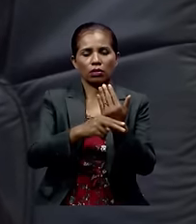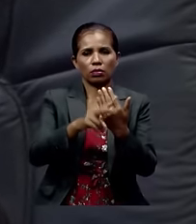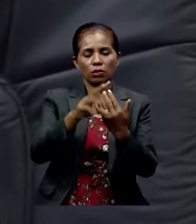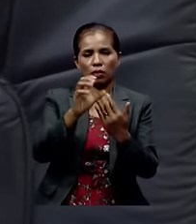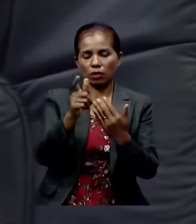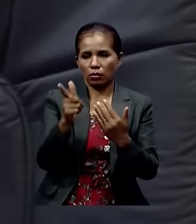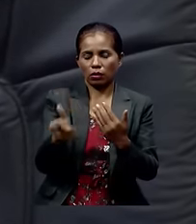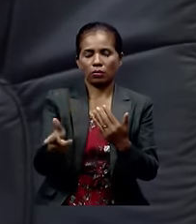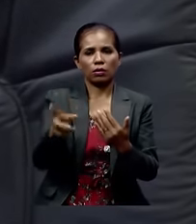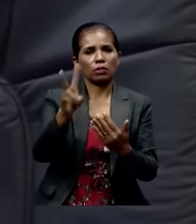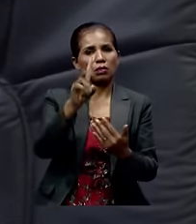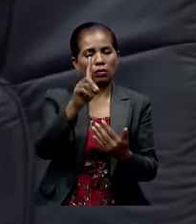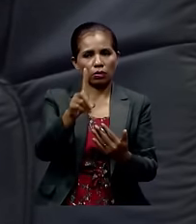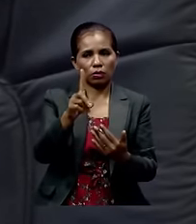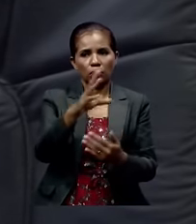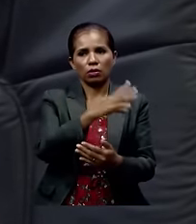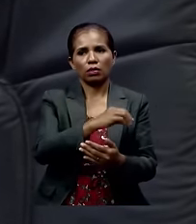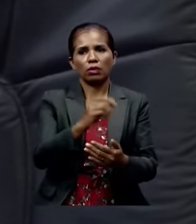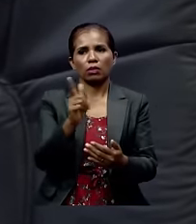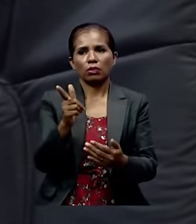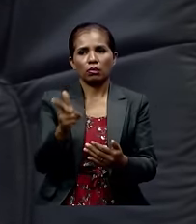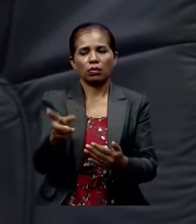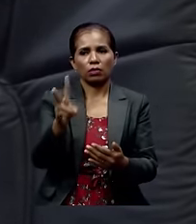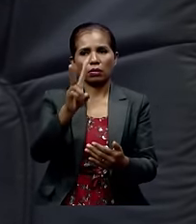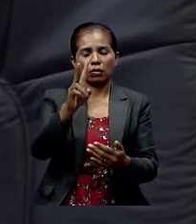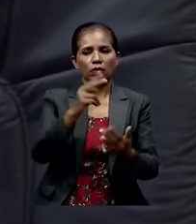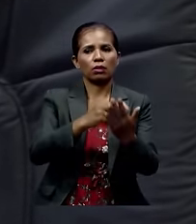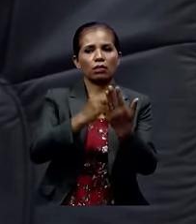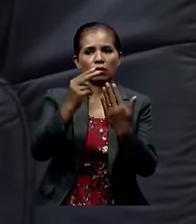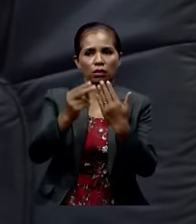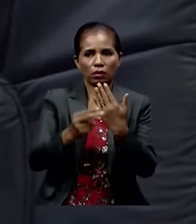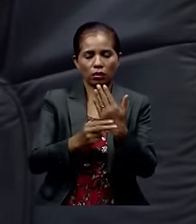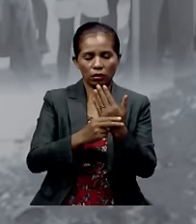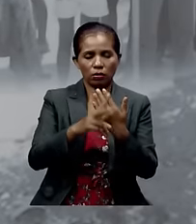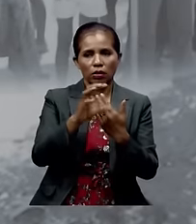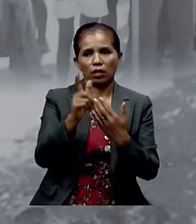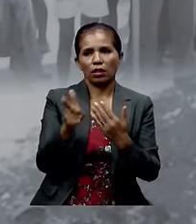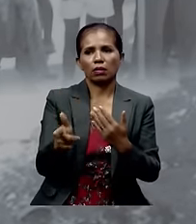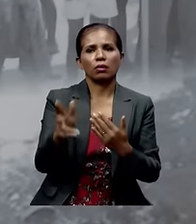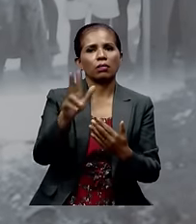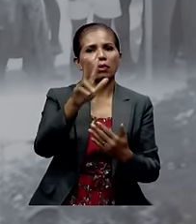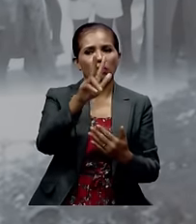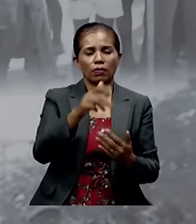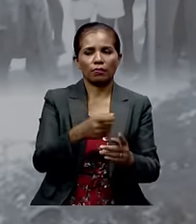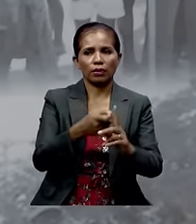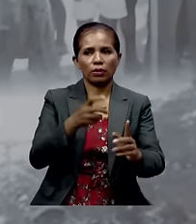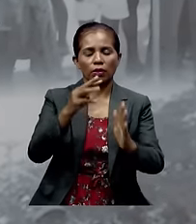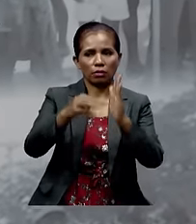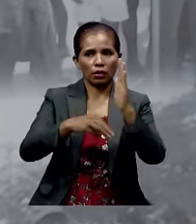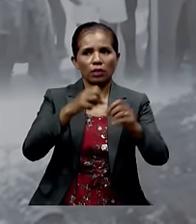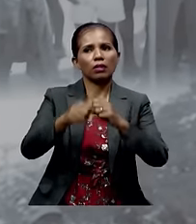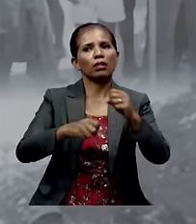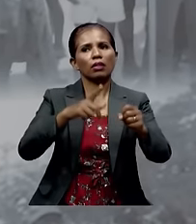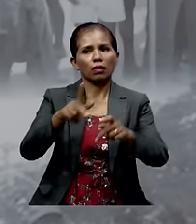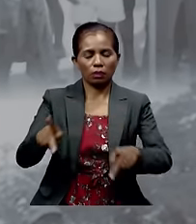2021 e nomos 28 de novembro 2022. Antes nele use mídia social, público